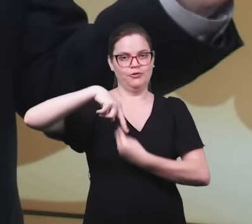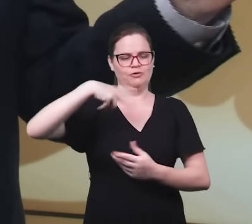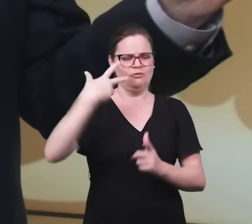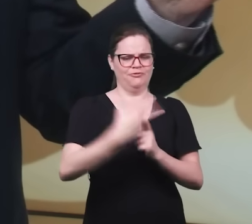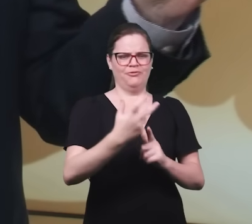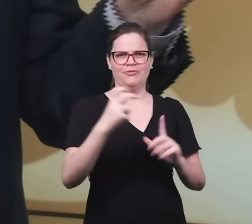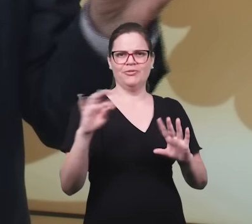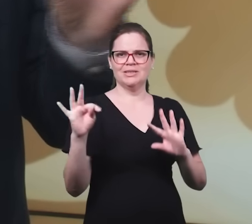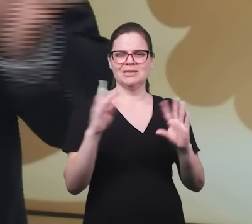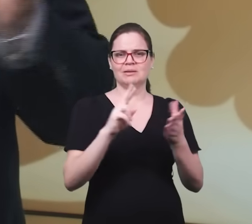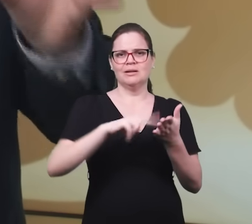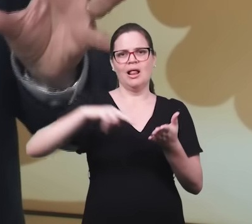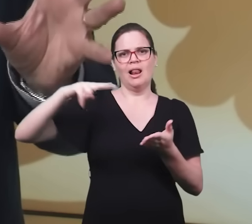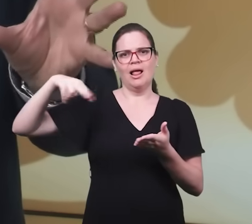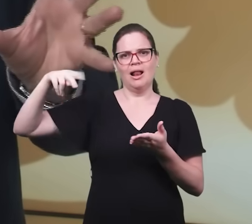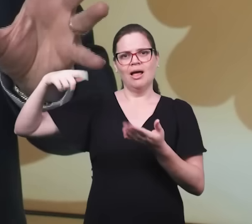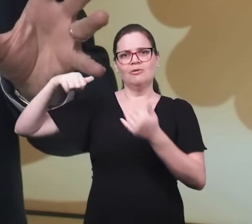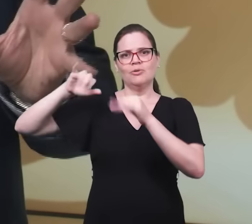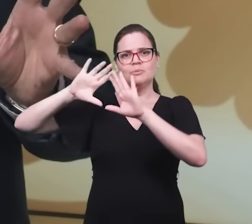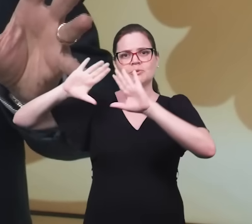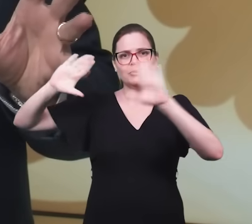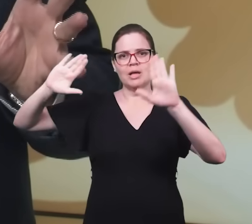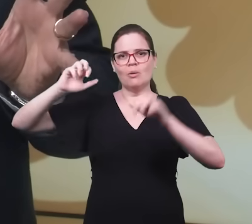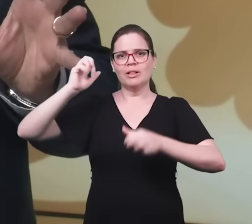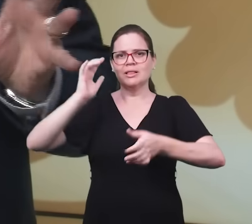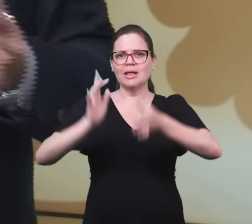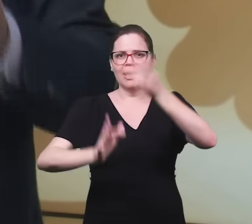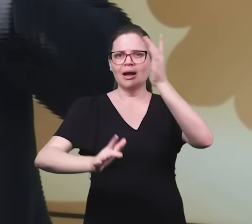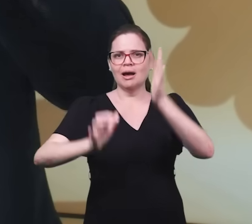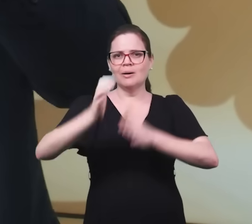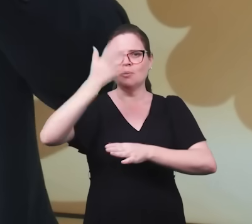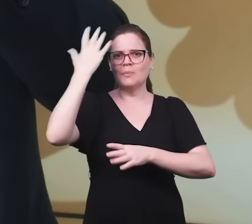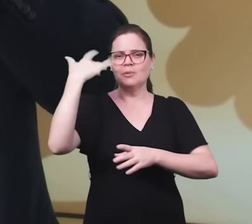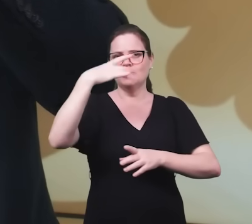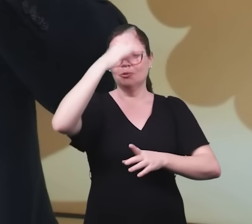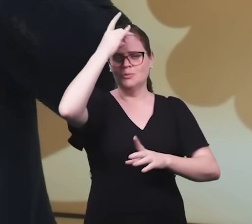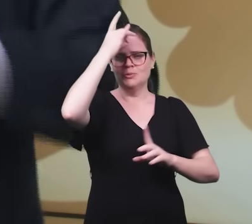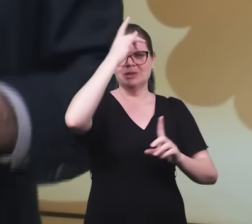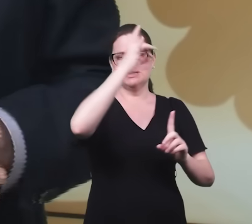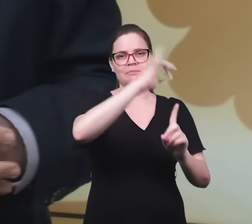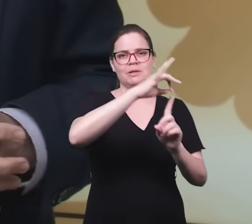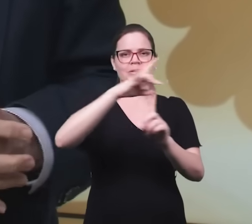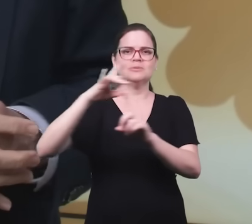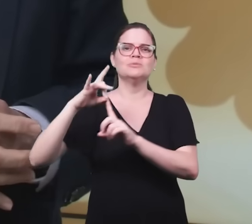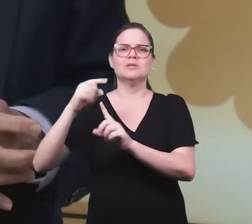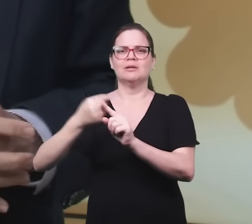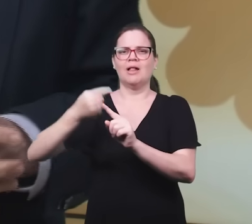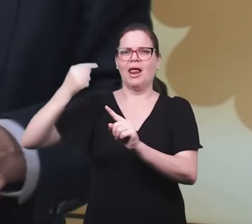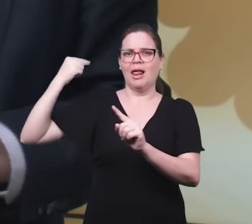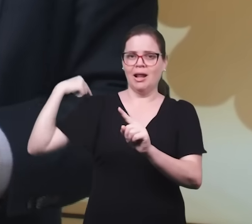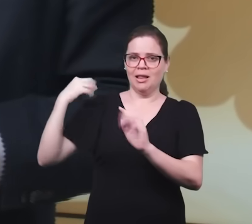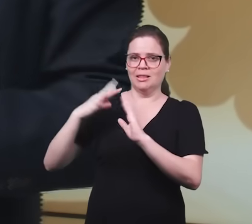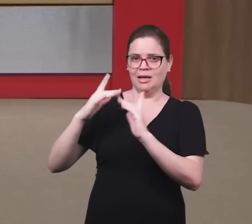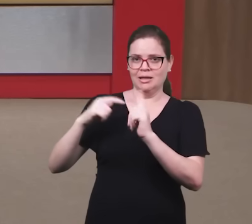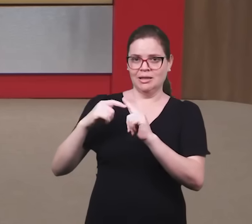humanidade, a igreja inicial e sobre todo aquele que a Ele clama ele derramou o seu Espírito